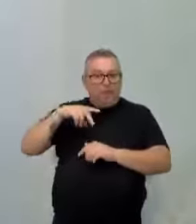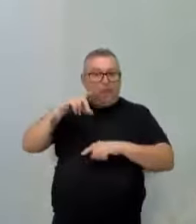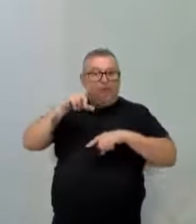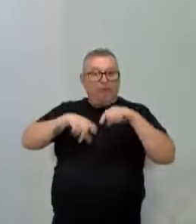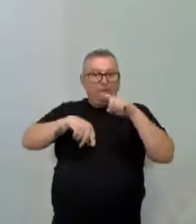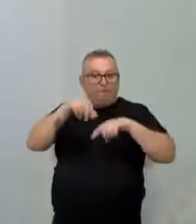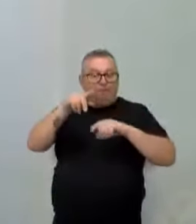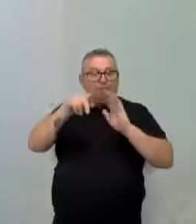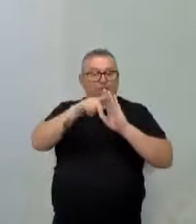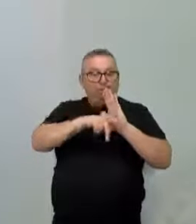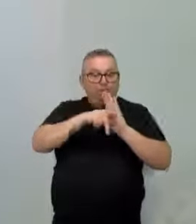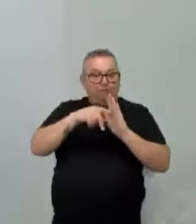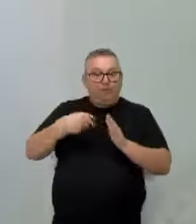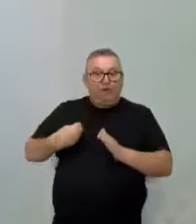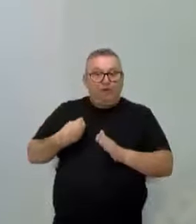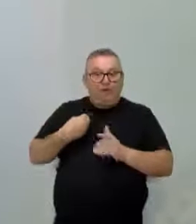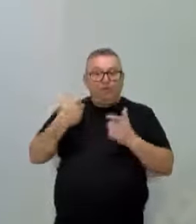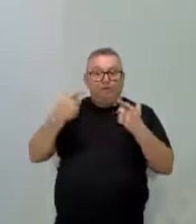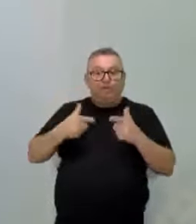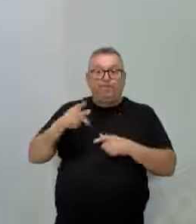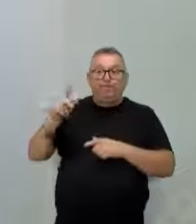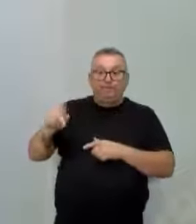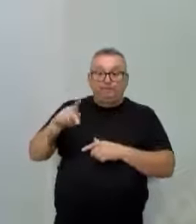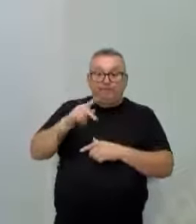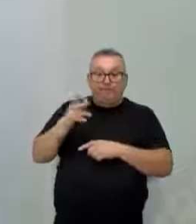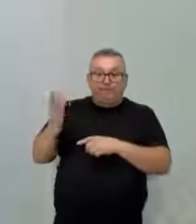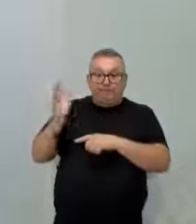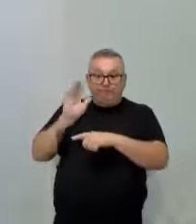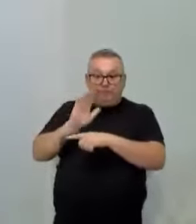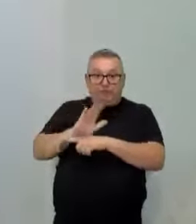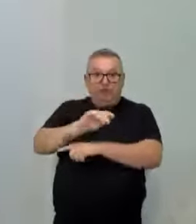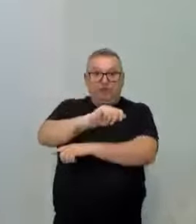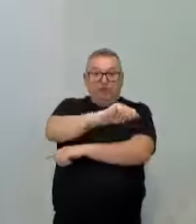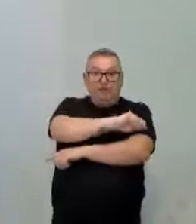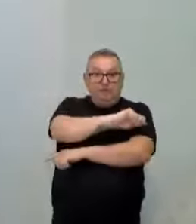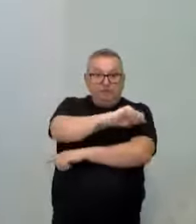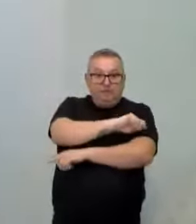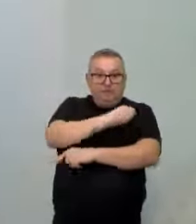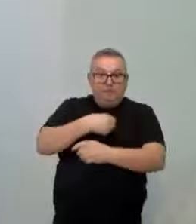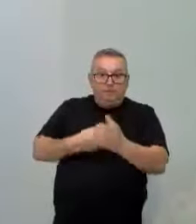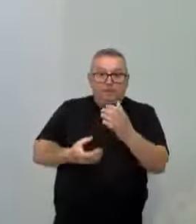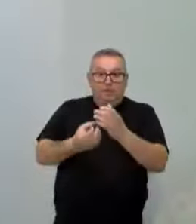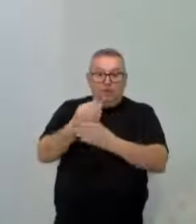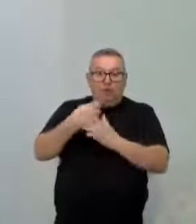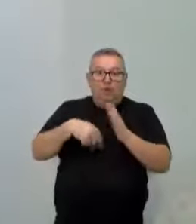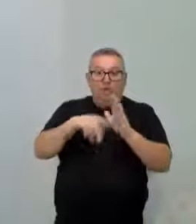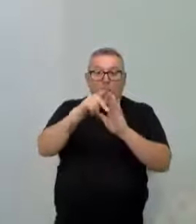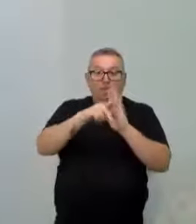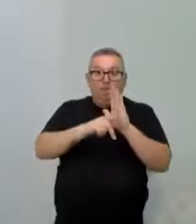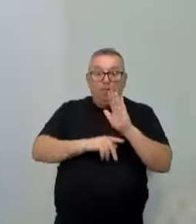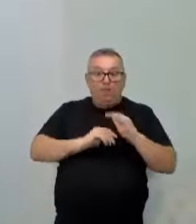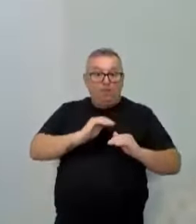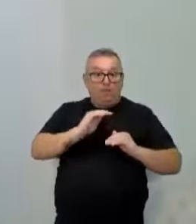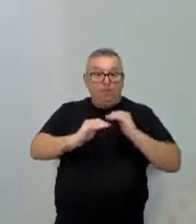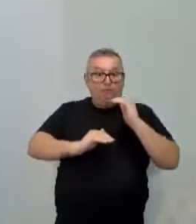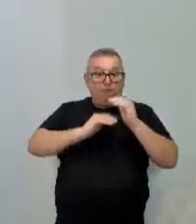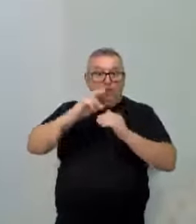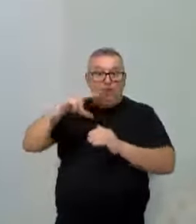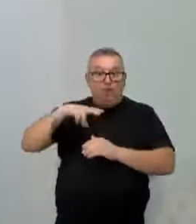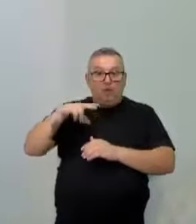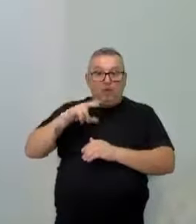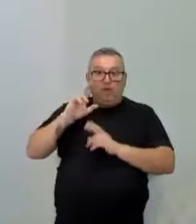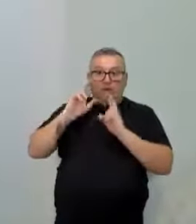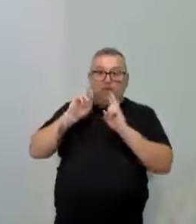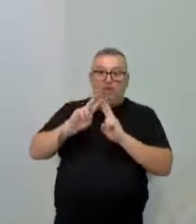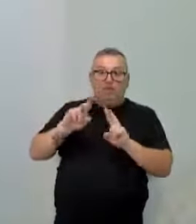do projeto de vida, onde o professor auxilia o estudante a criar o seu plano de desenvolvimento pessoal,